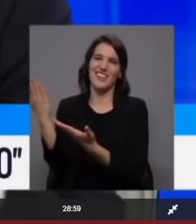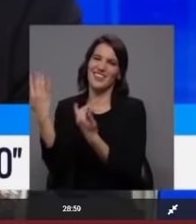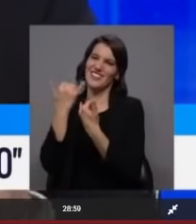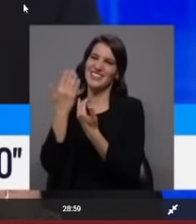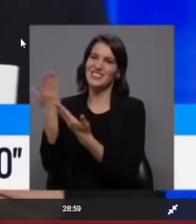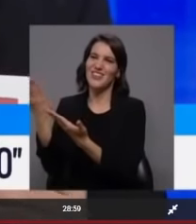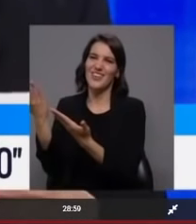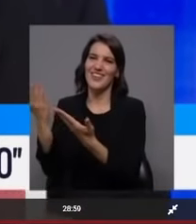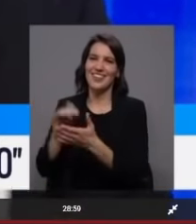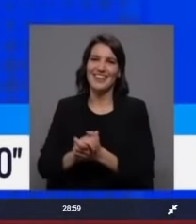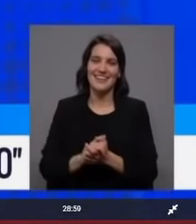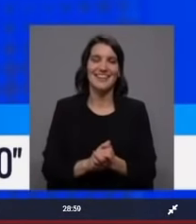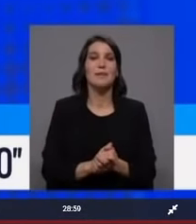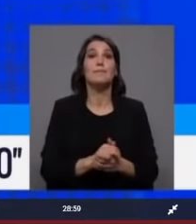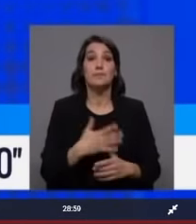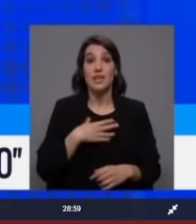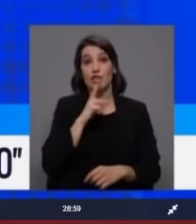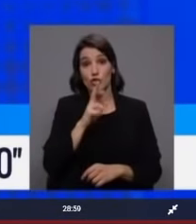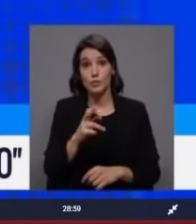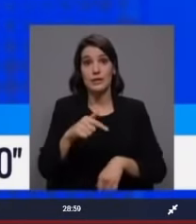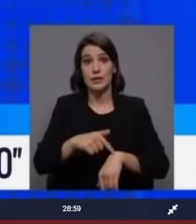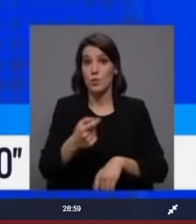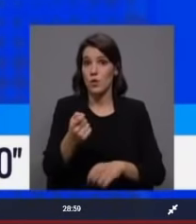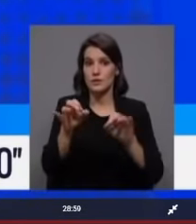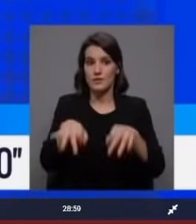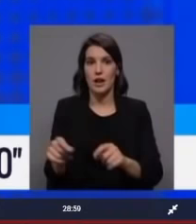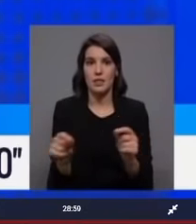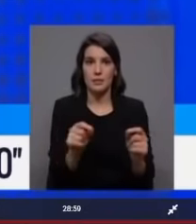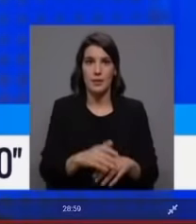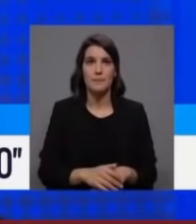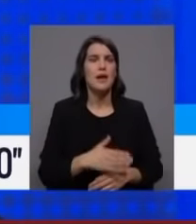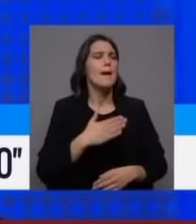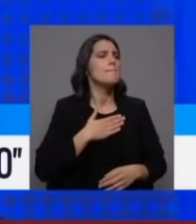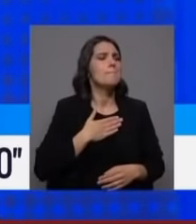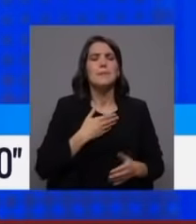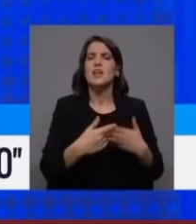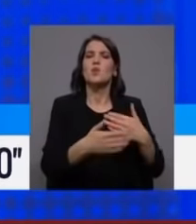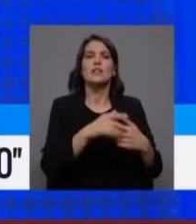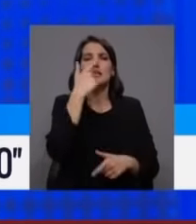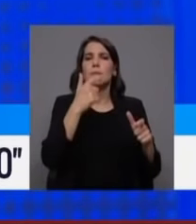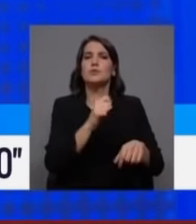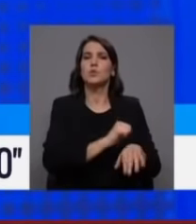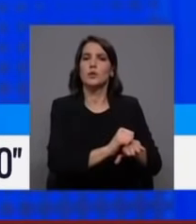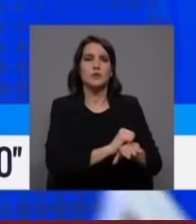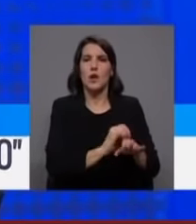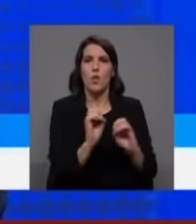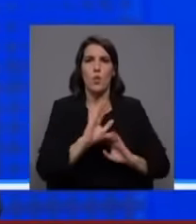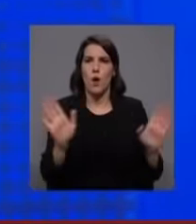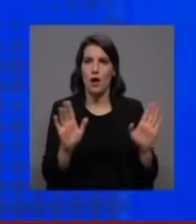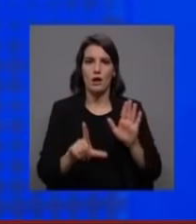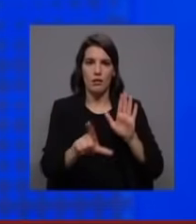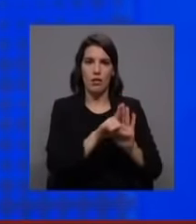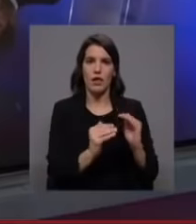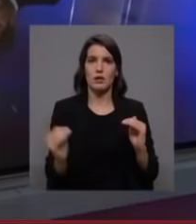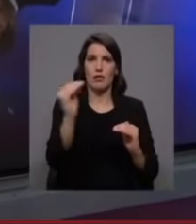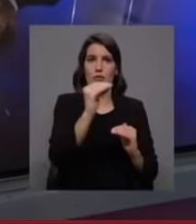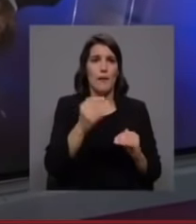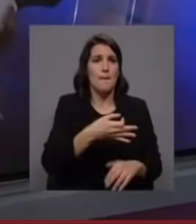agora por favor peço e ninguém está acima da lei